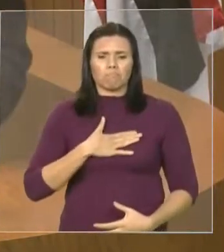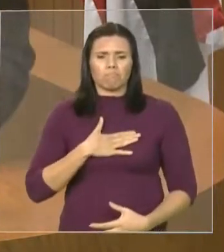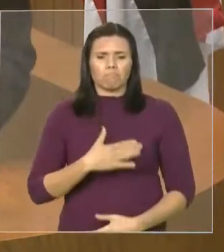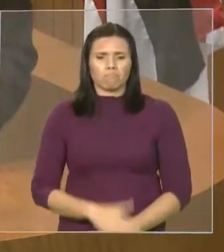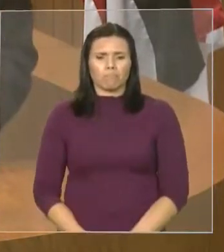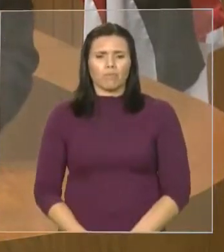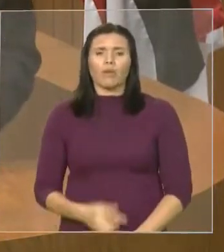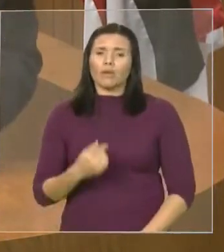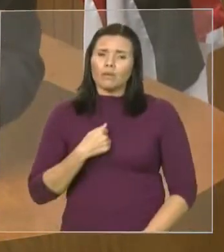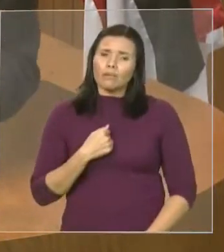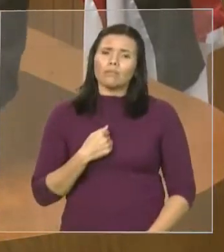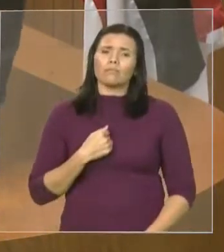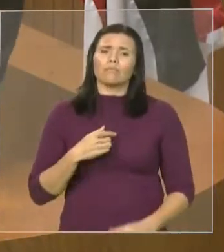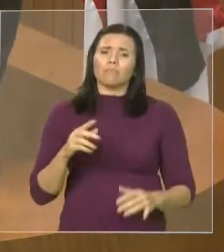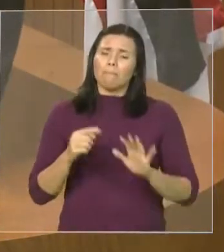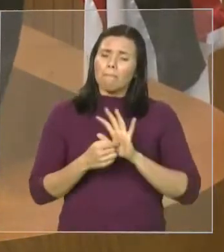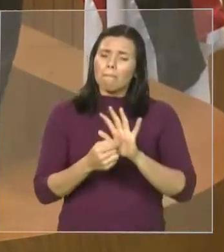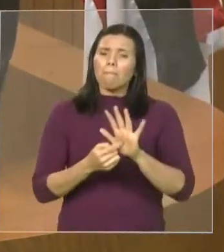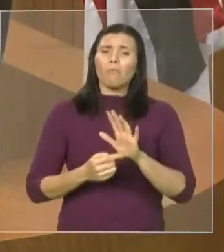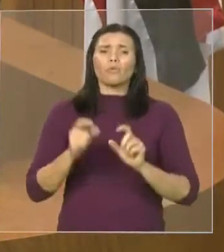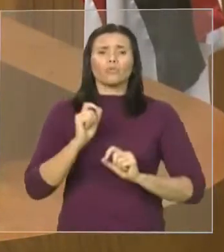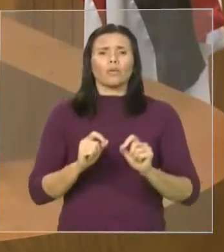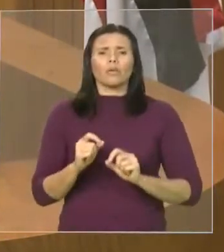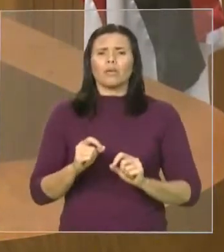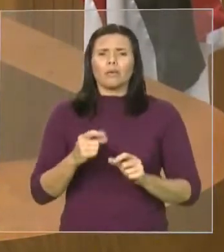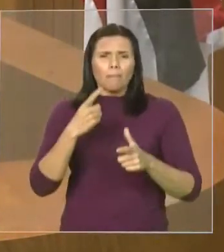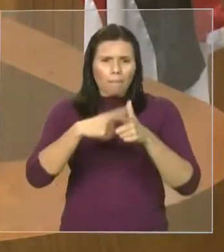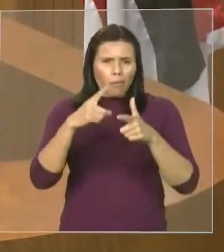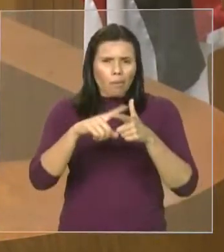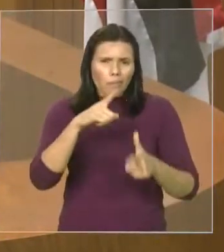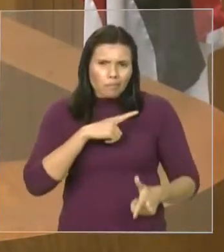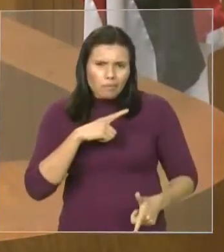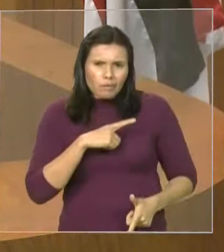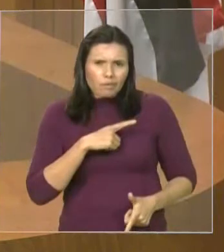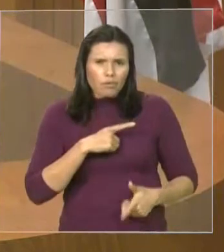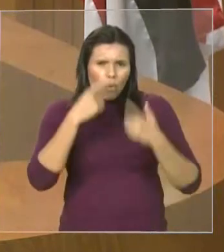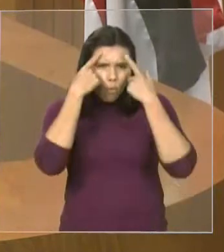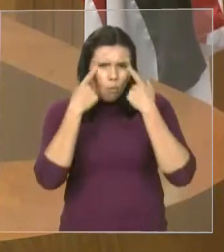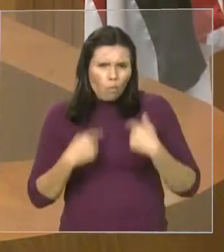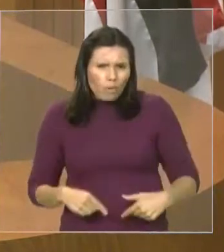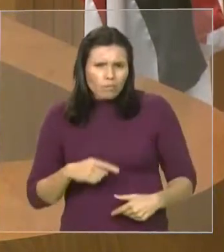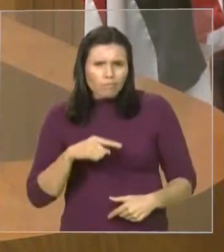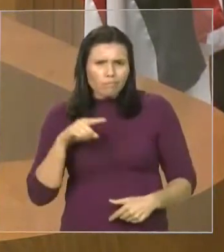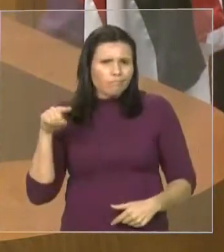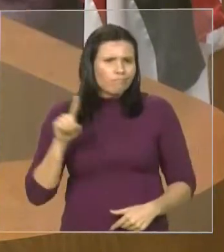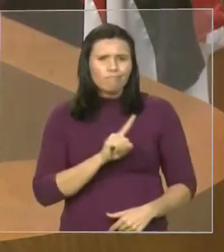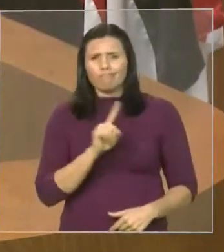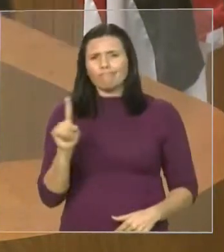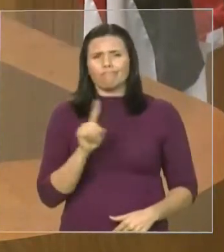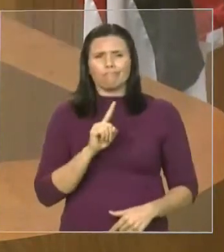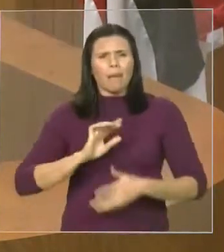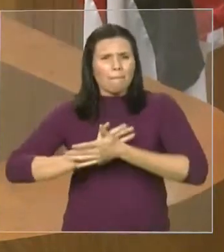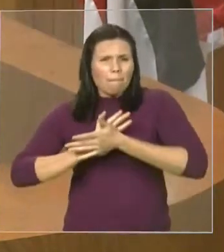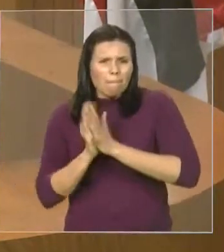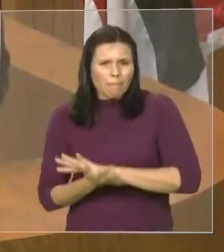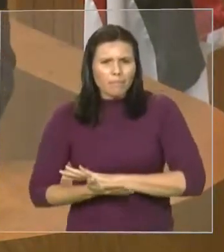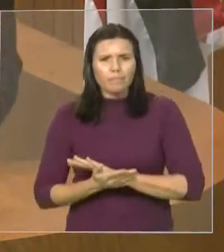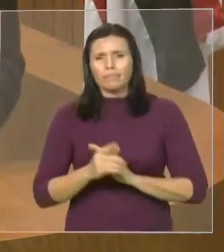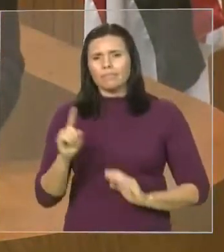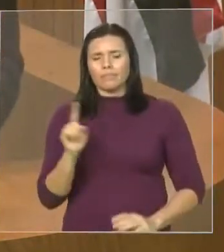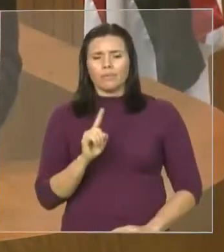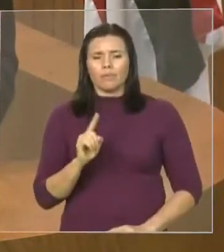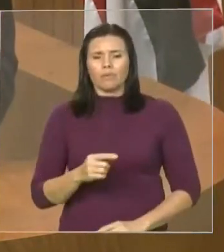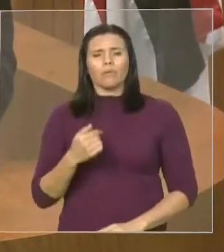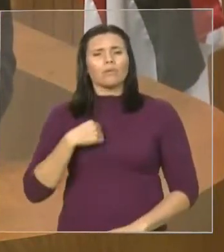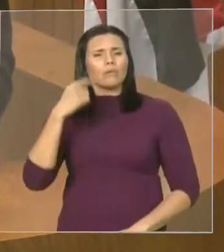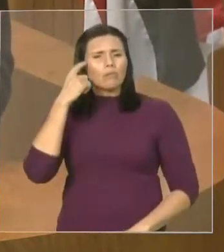Estado. Não houve nenhum problema, não há nenhuma humilhação. E é isso que deveria ter acontecido, deputado Max Barros. Há